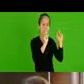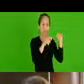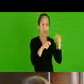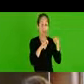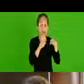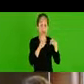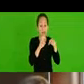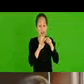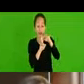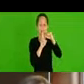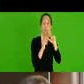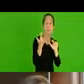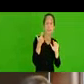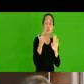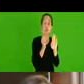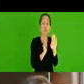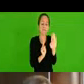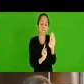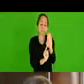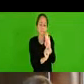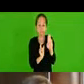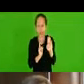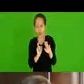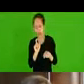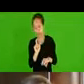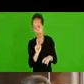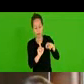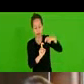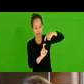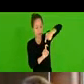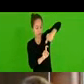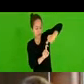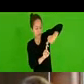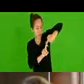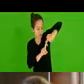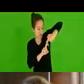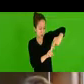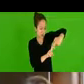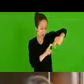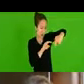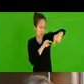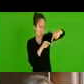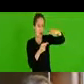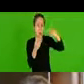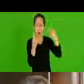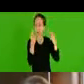e os dois meios perfis não coincidiam. Pode passar?